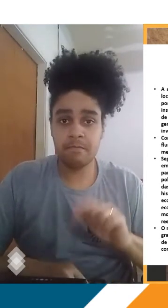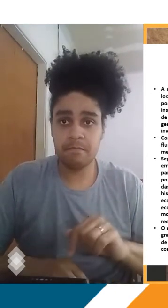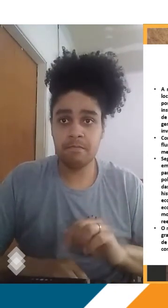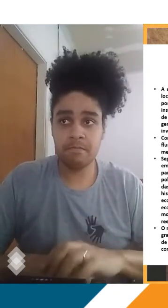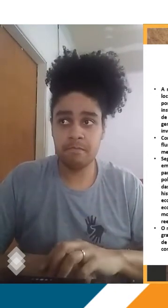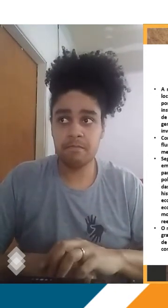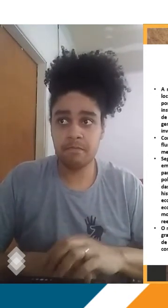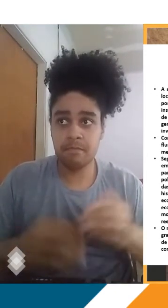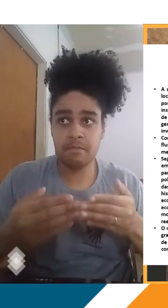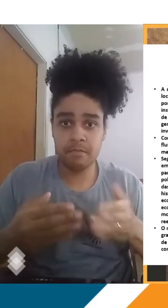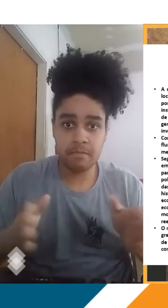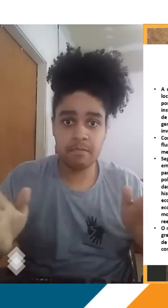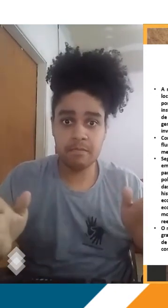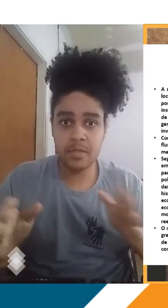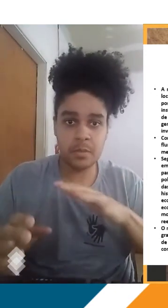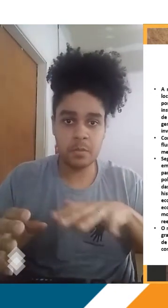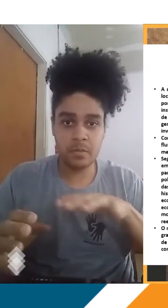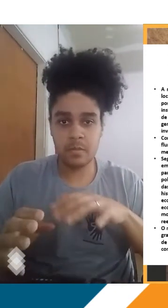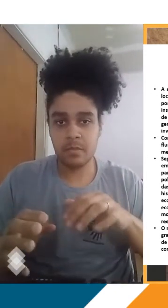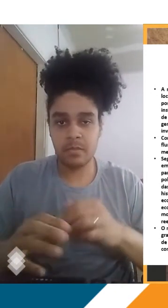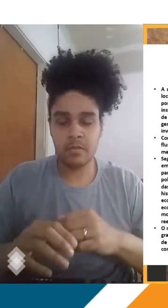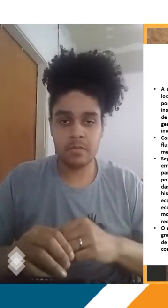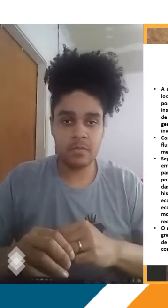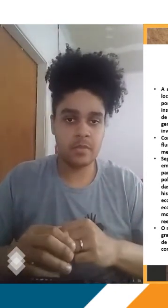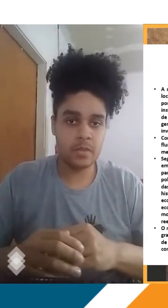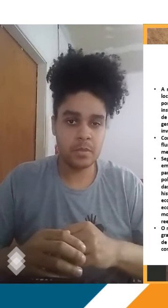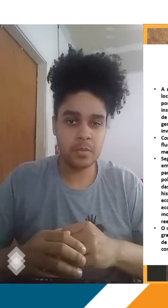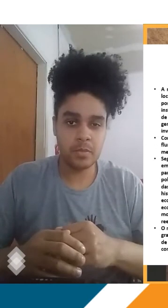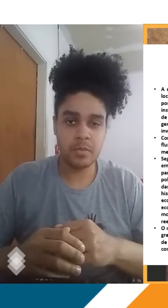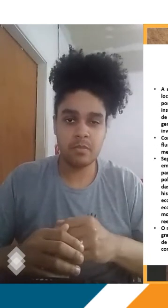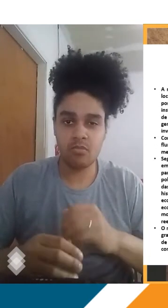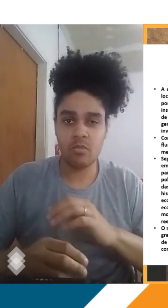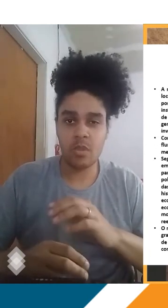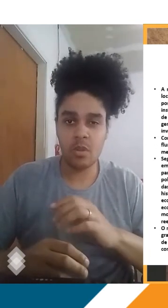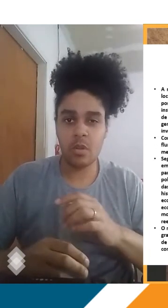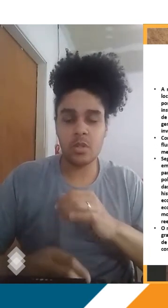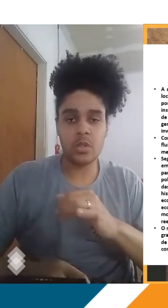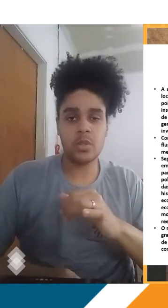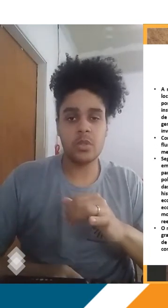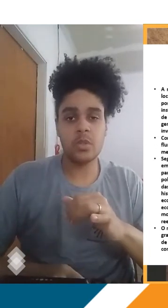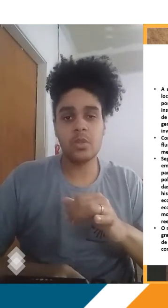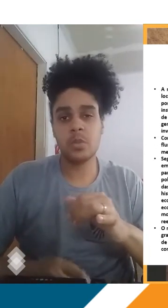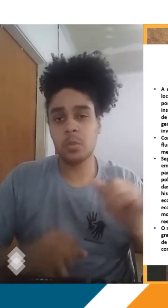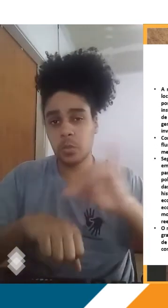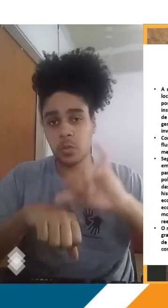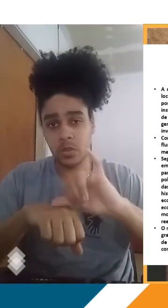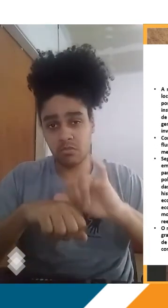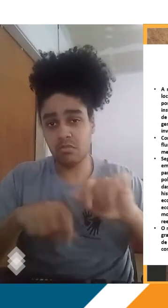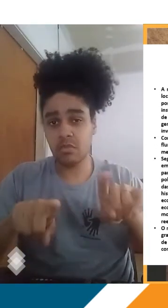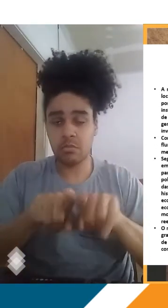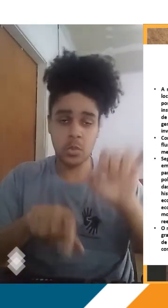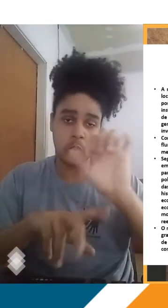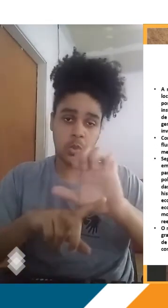uma deflagração da espacialização de empreendimentos e indústrias ao longo dos municípios do estado, onde você tem